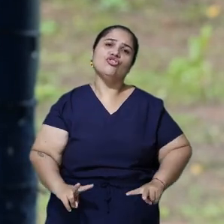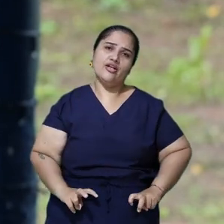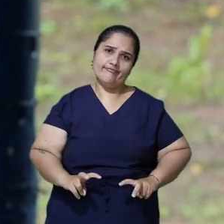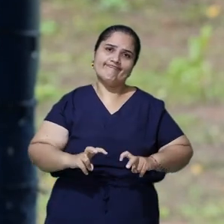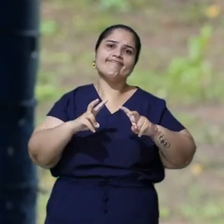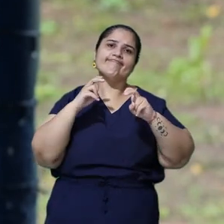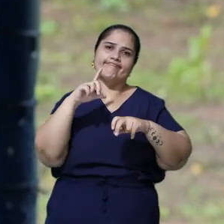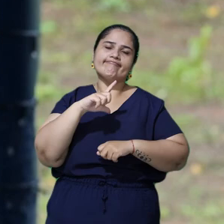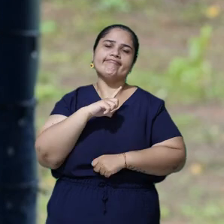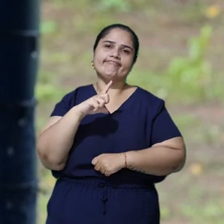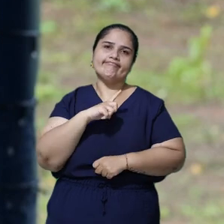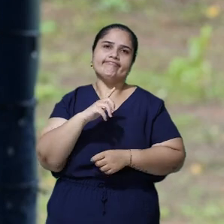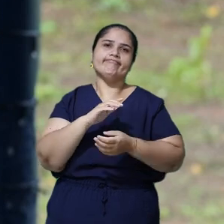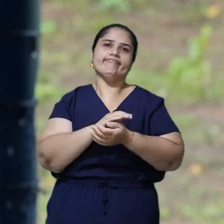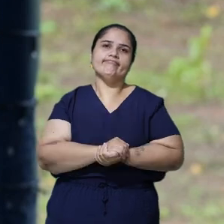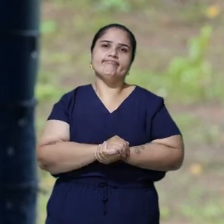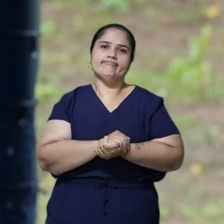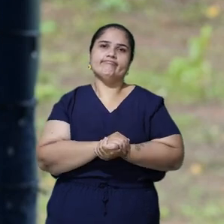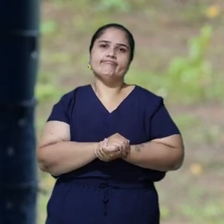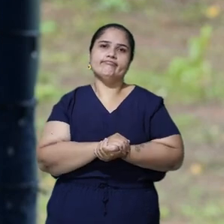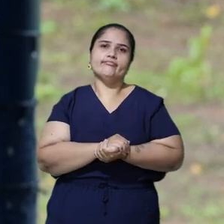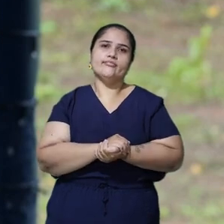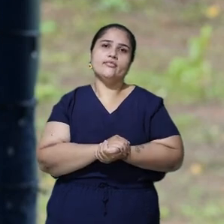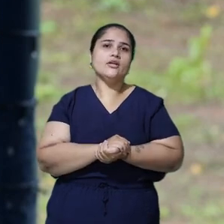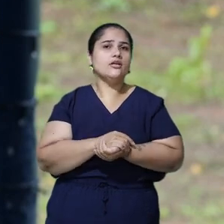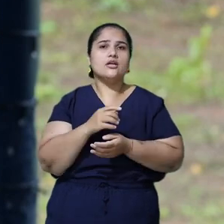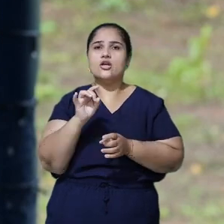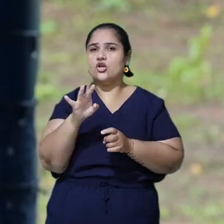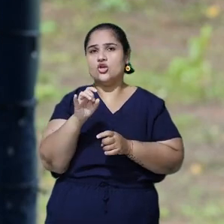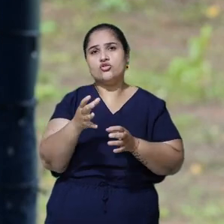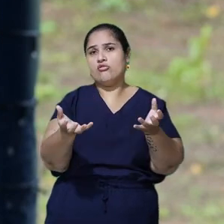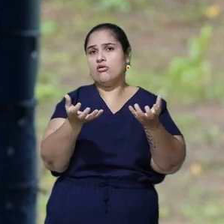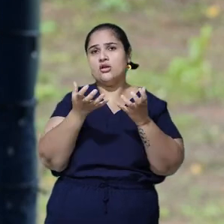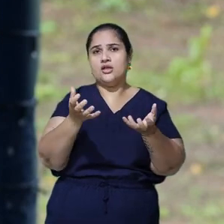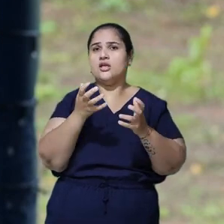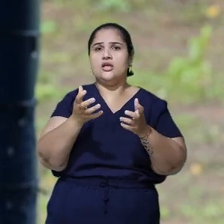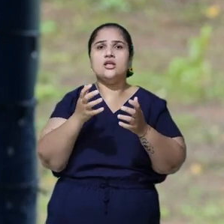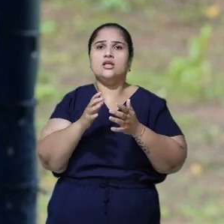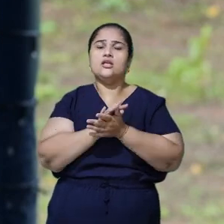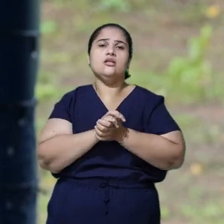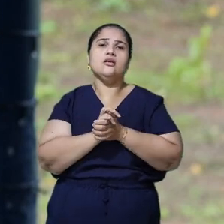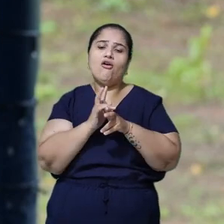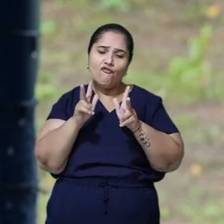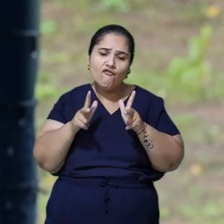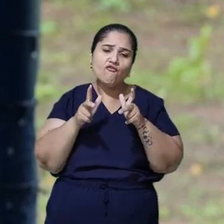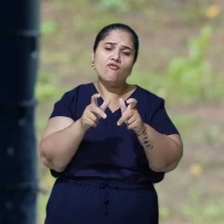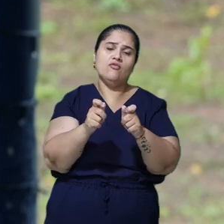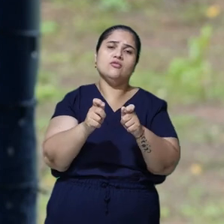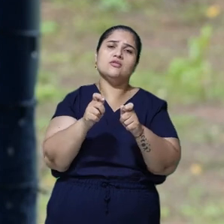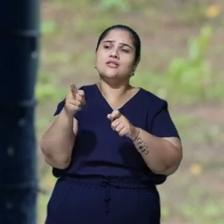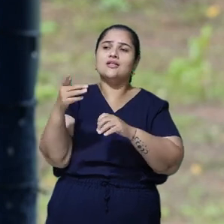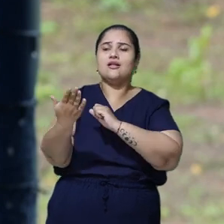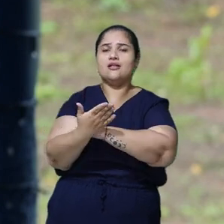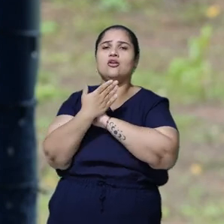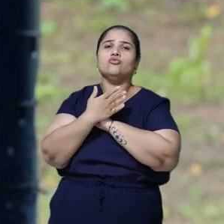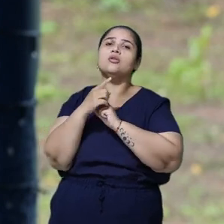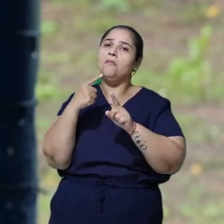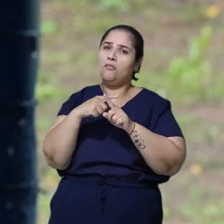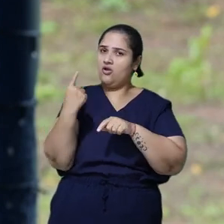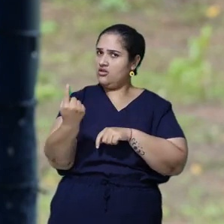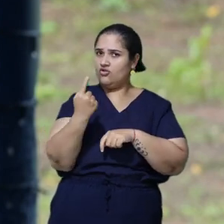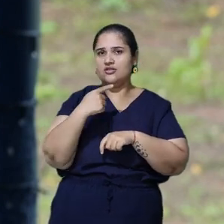de mama. E que eu só queria a força deles, porque eu sabia que sozinha eu não ia